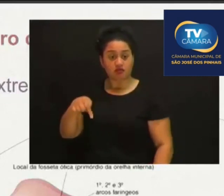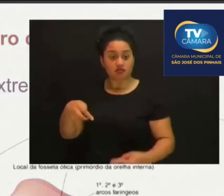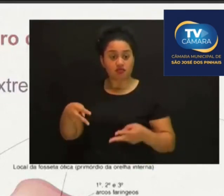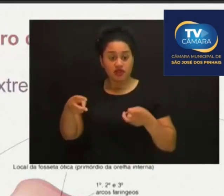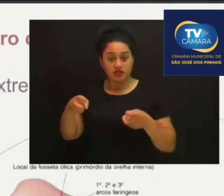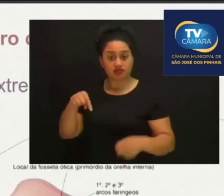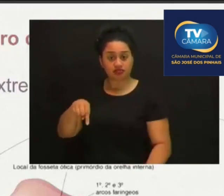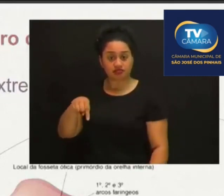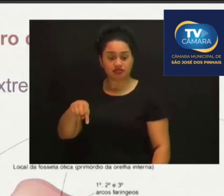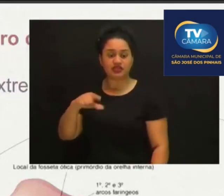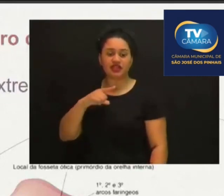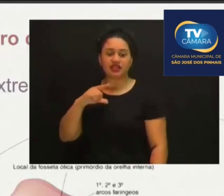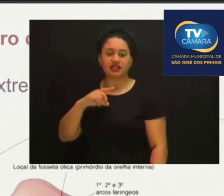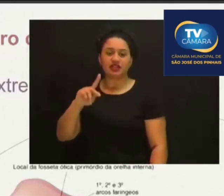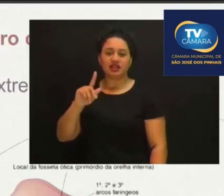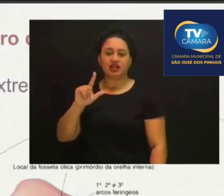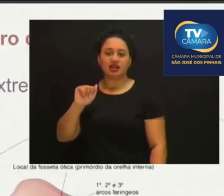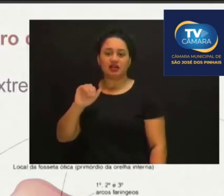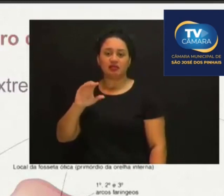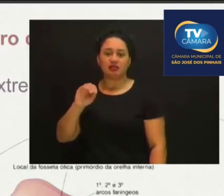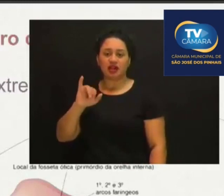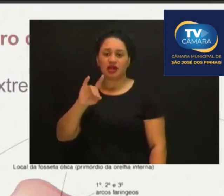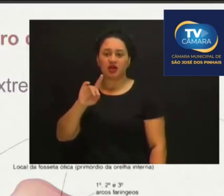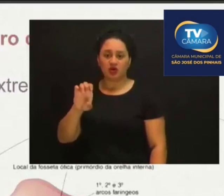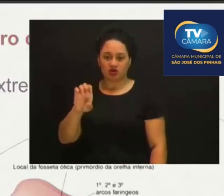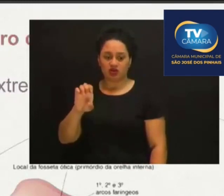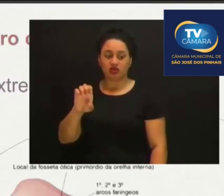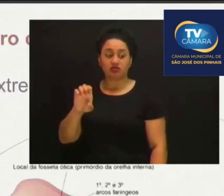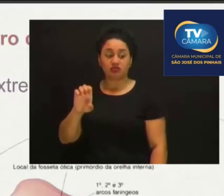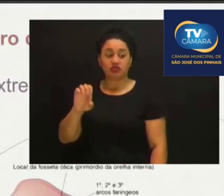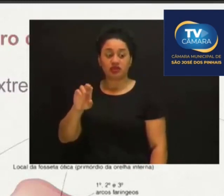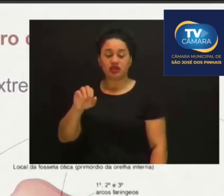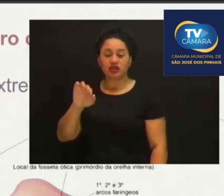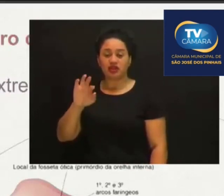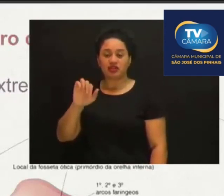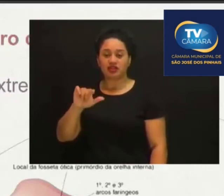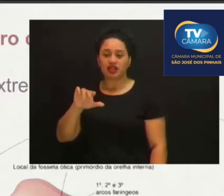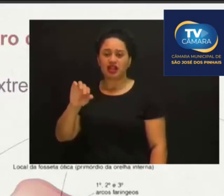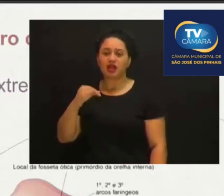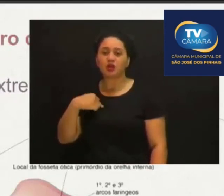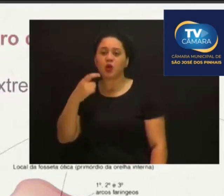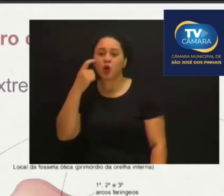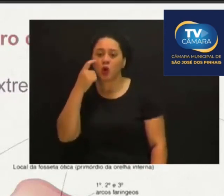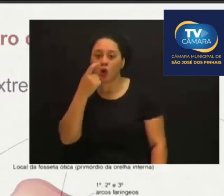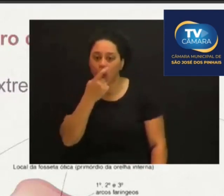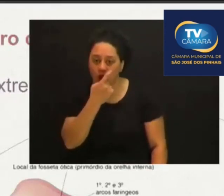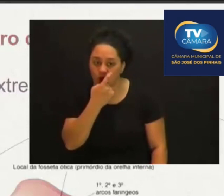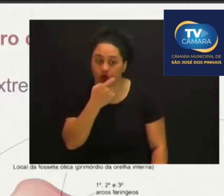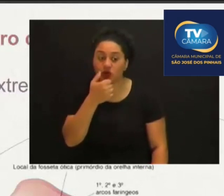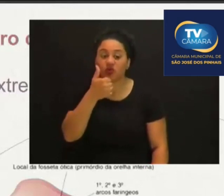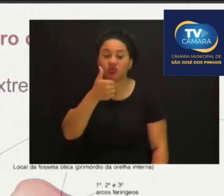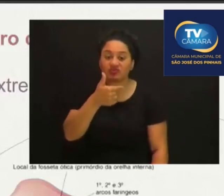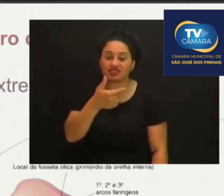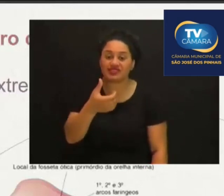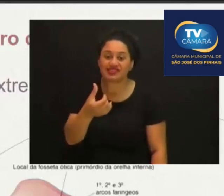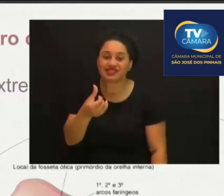Existe um placoide do cristalino. Olho São 26 dias. Nós estamos na 6ª